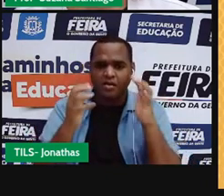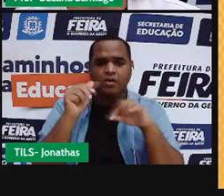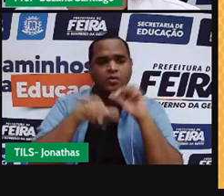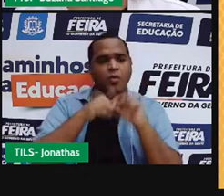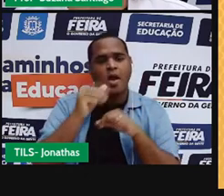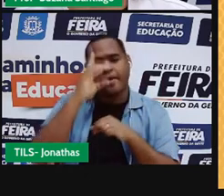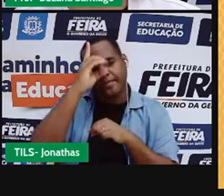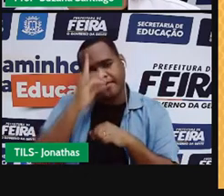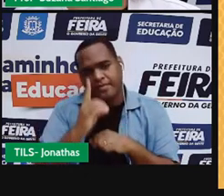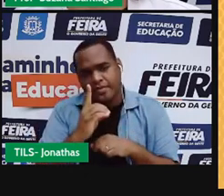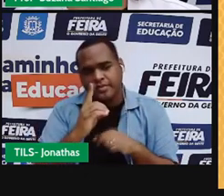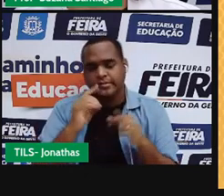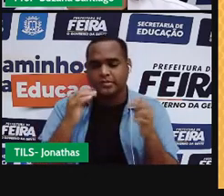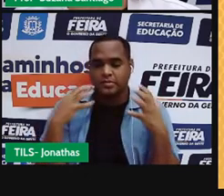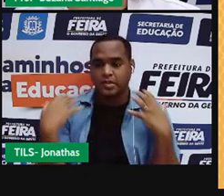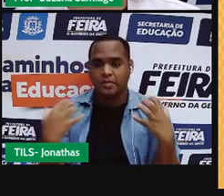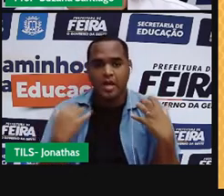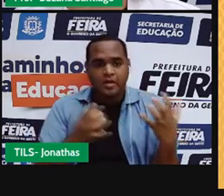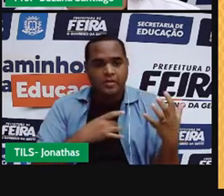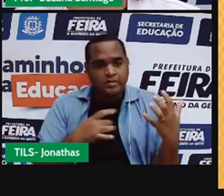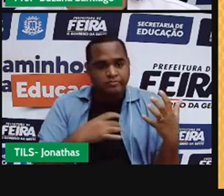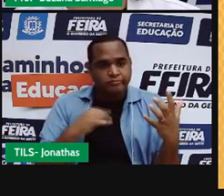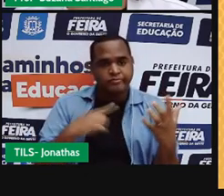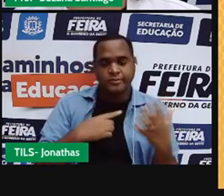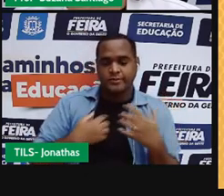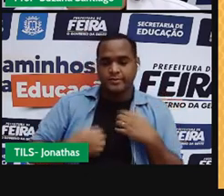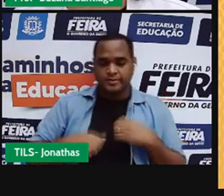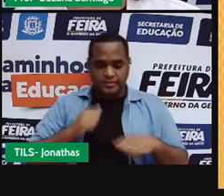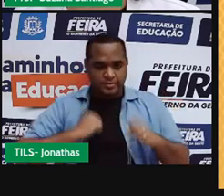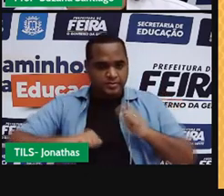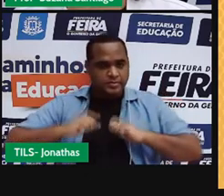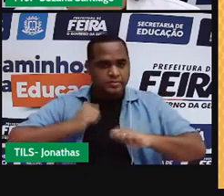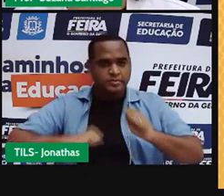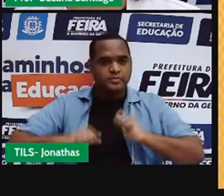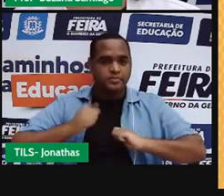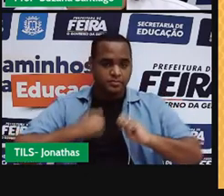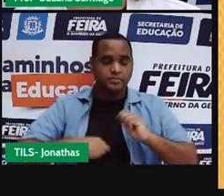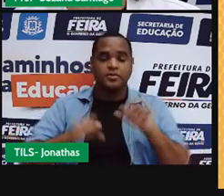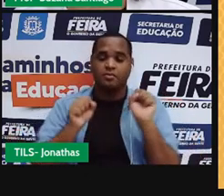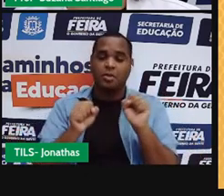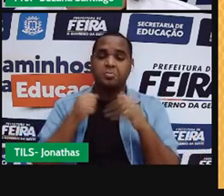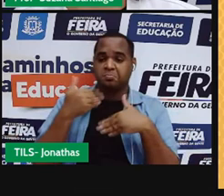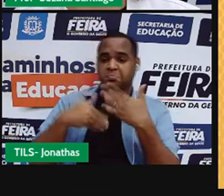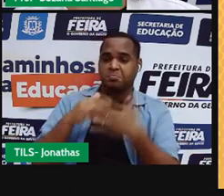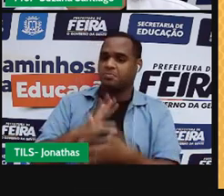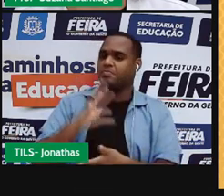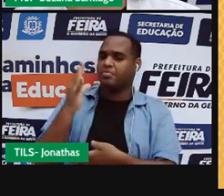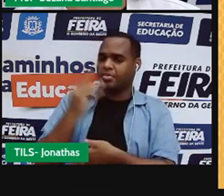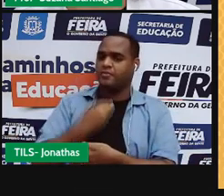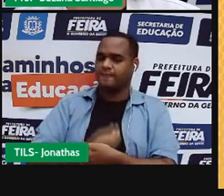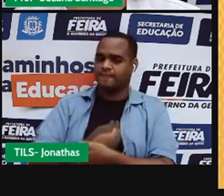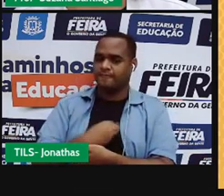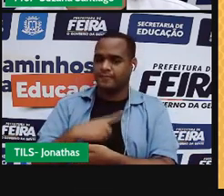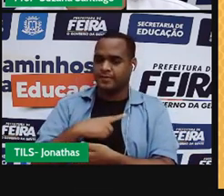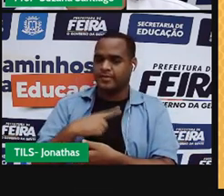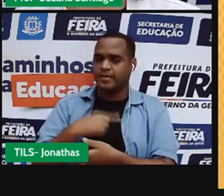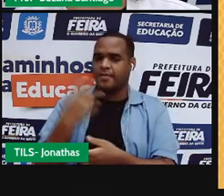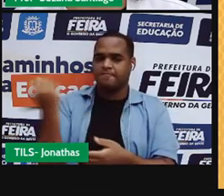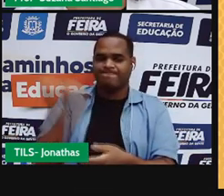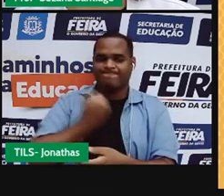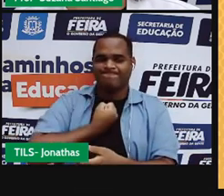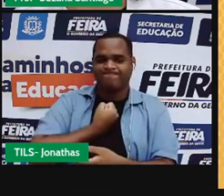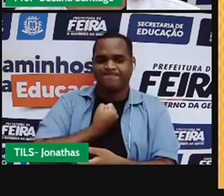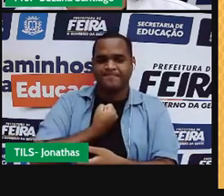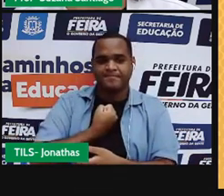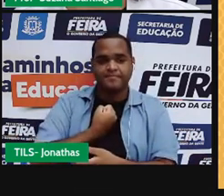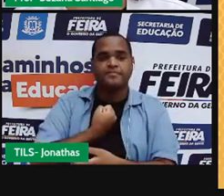depressão, síndrome do pânico, transtorno de ansiedade, e pode sim levar ao extremo que seria o suicídio, que a gente já viu